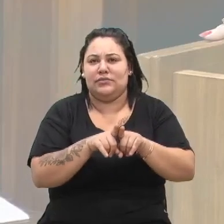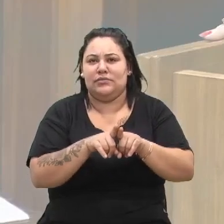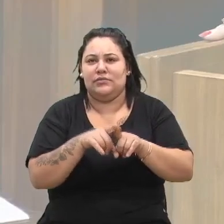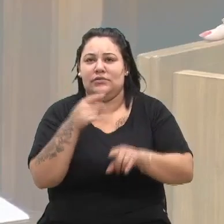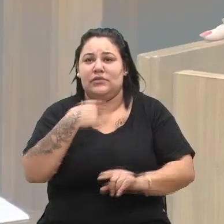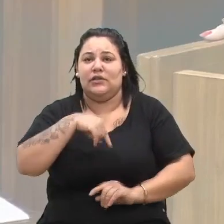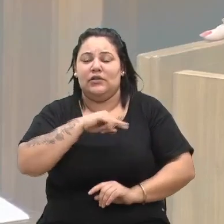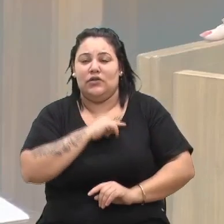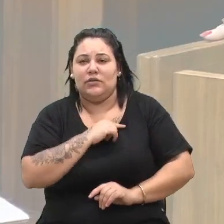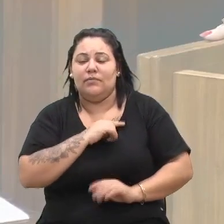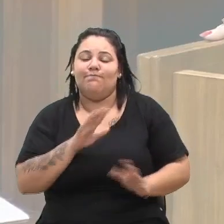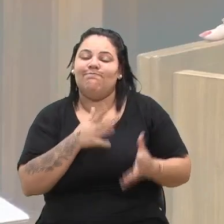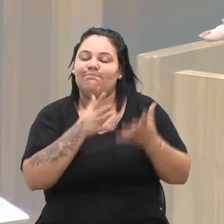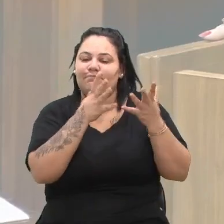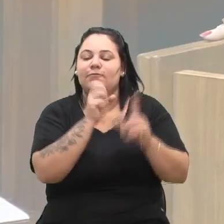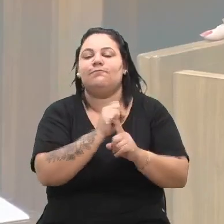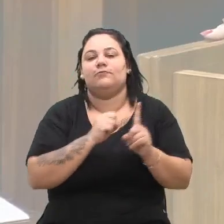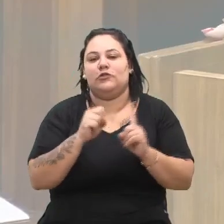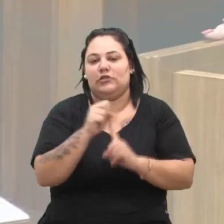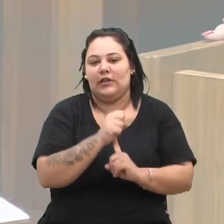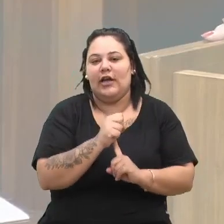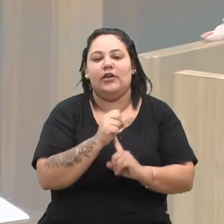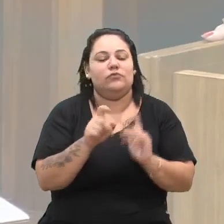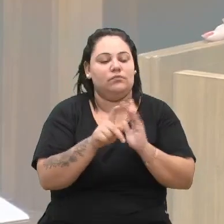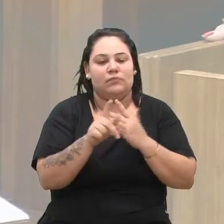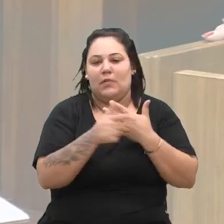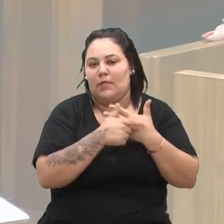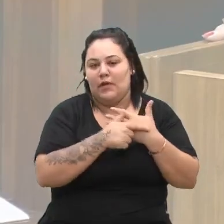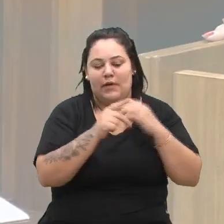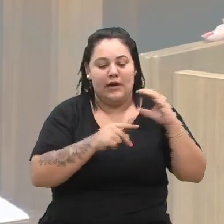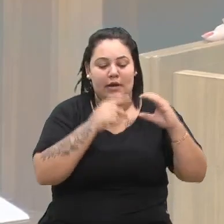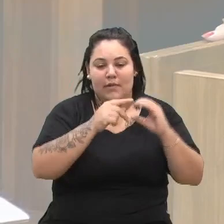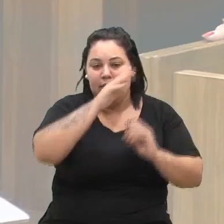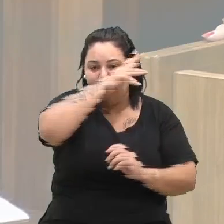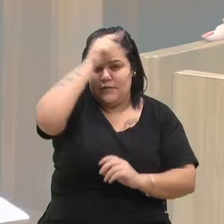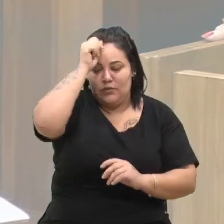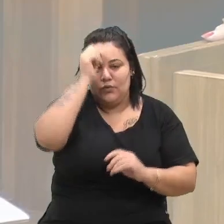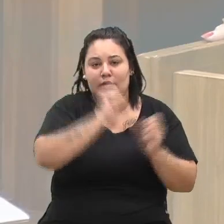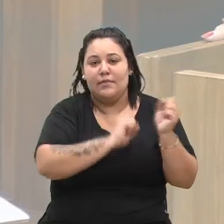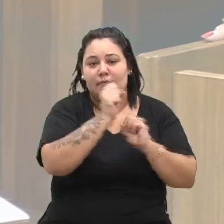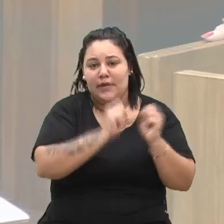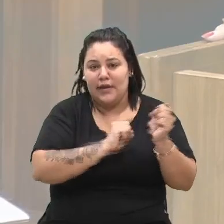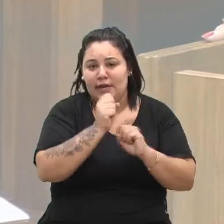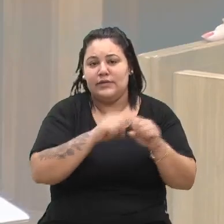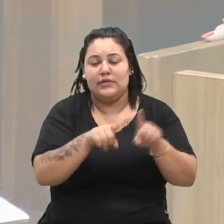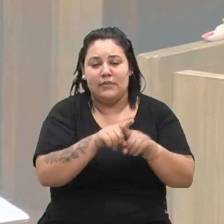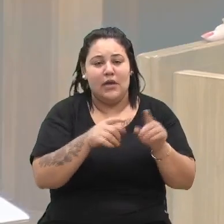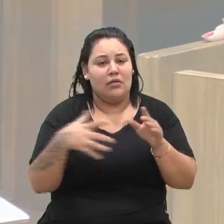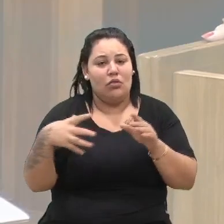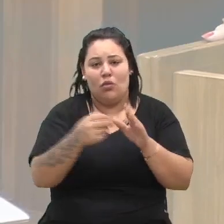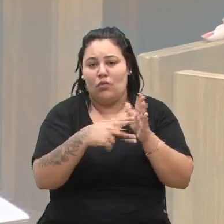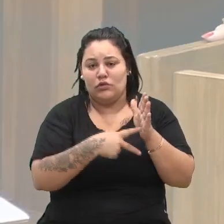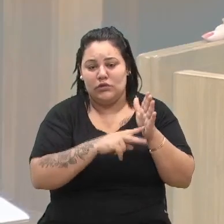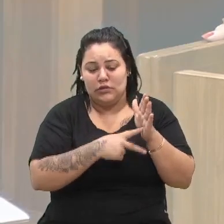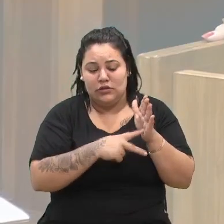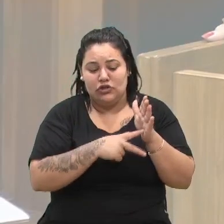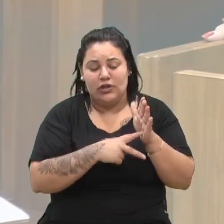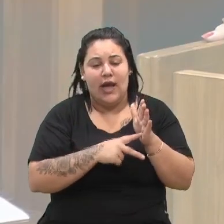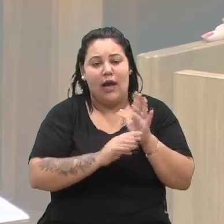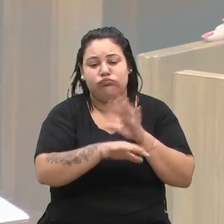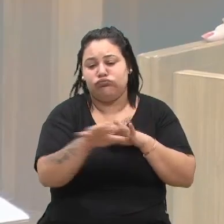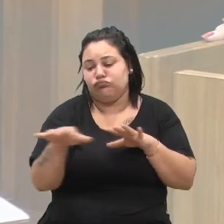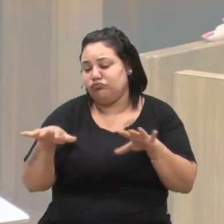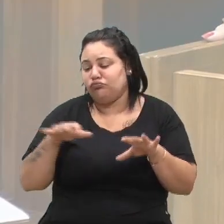enquanto sociedade, enquanto Câmara, enquanto Prefeitura, enquanto entidades, enquanto sindicatos, patronais e